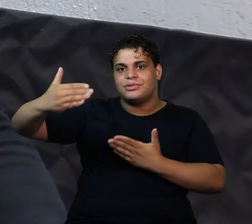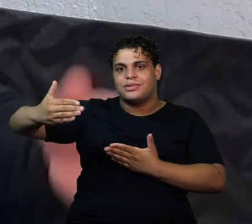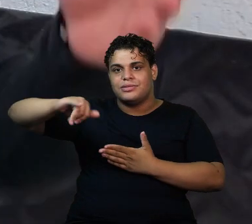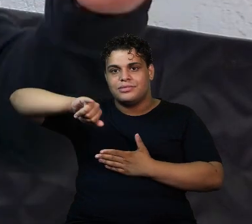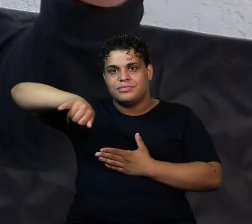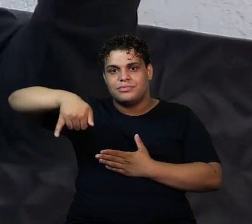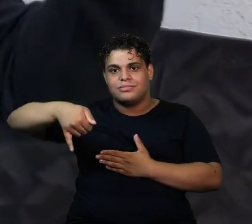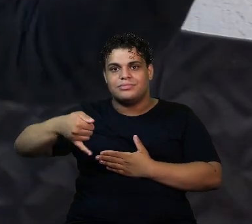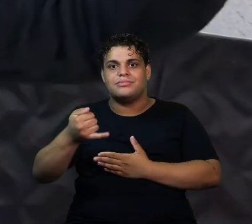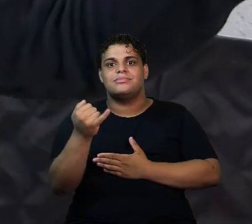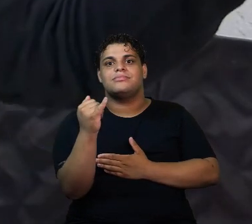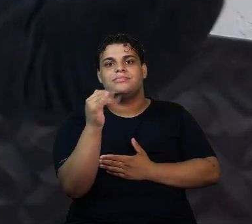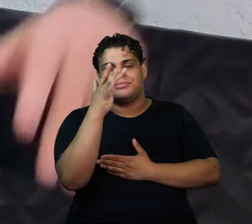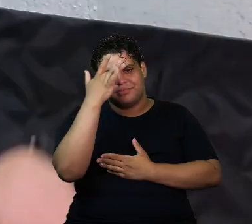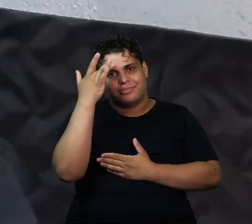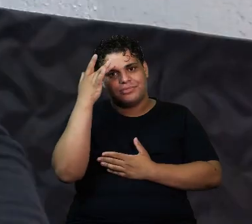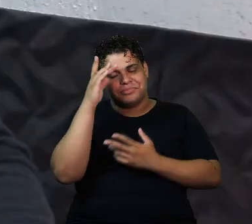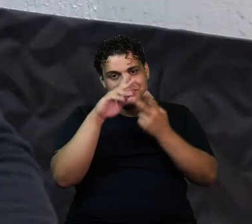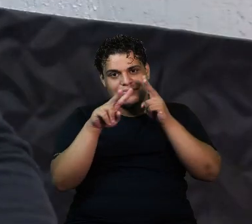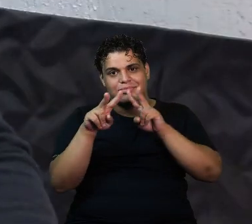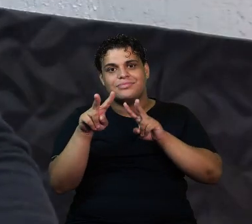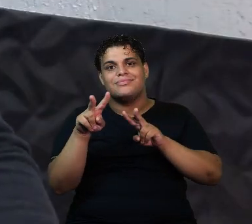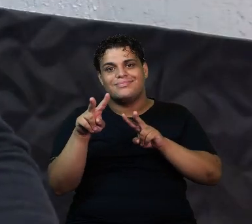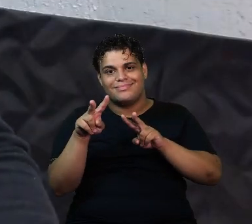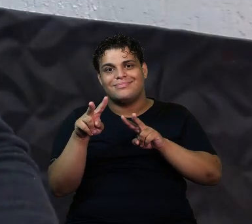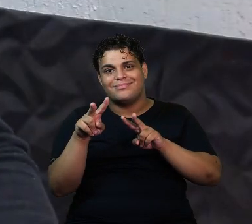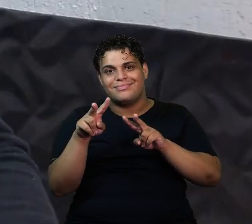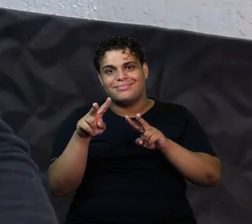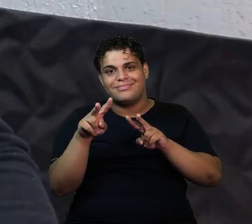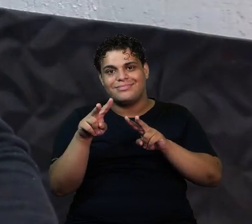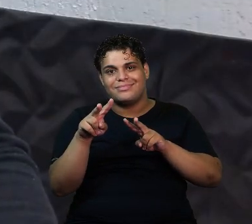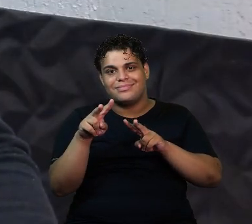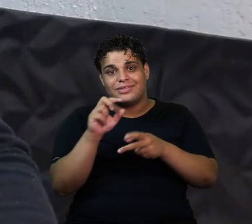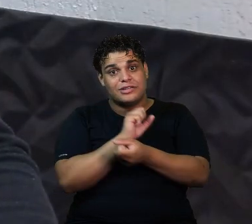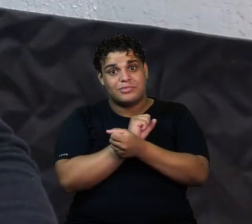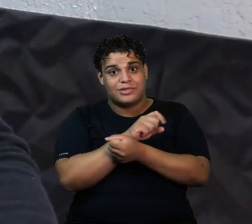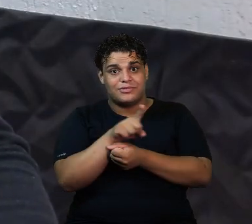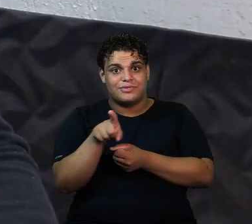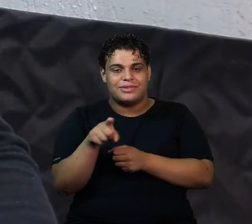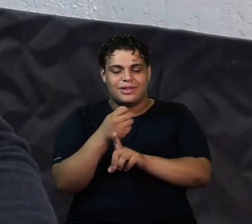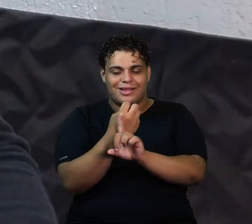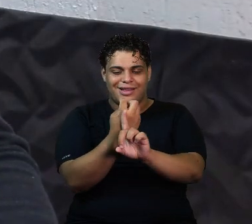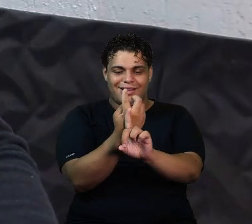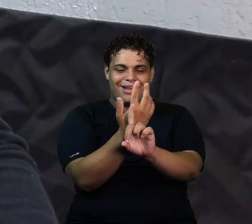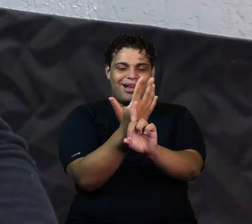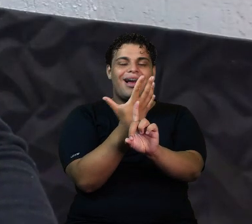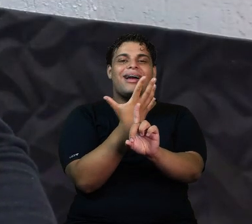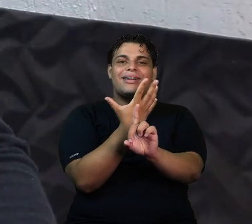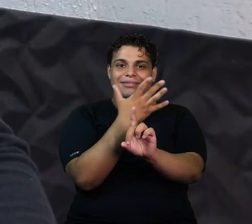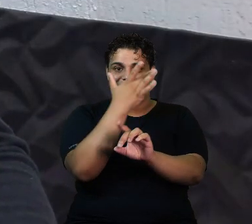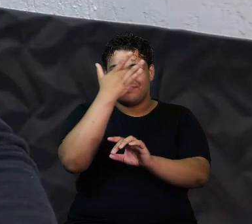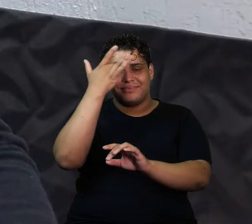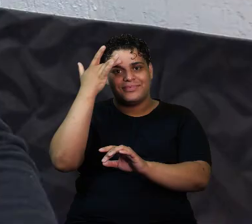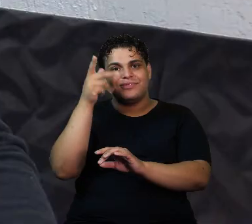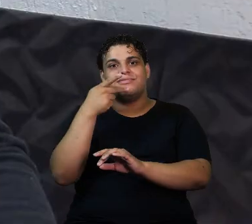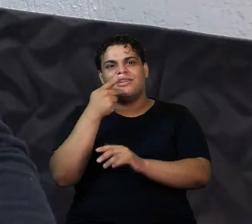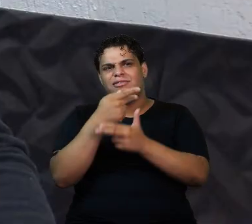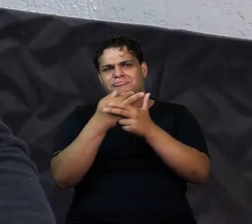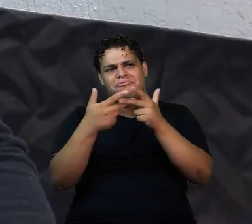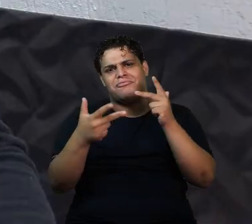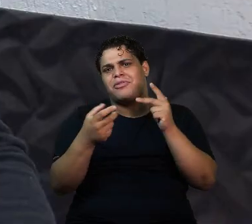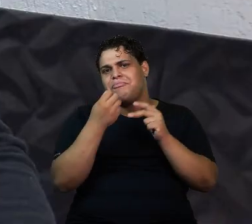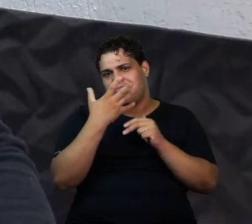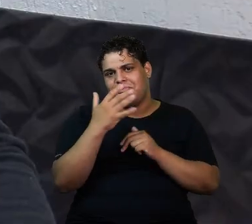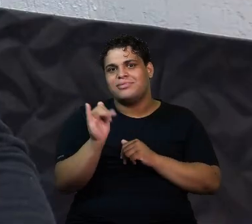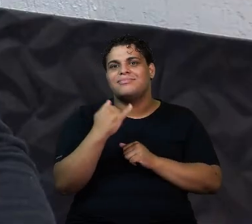estar aí. A quem assistiu ou vai assistir, espero que vocês fiquem inspirados aí por essas pessoas que falaram muitas coisas